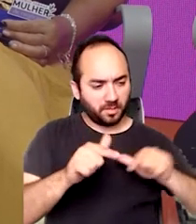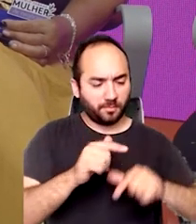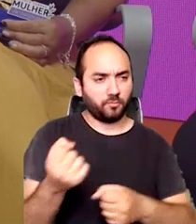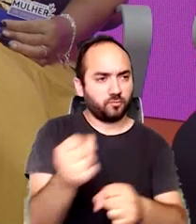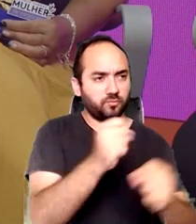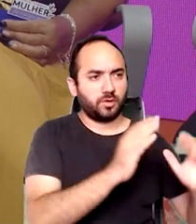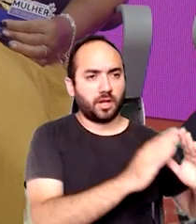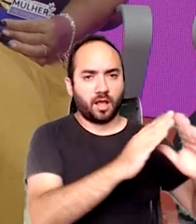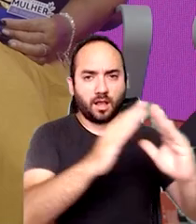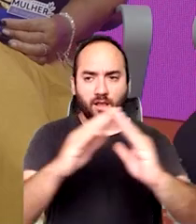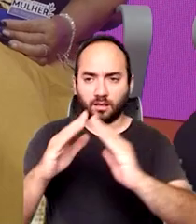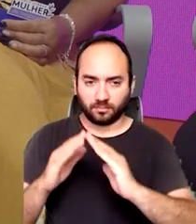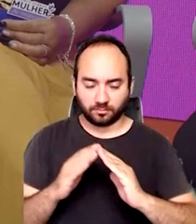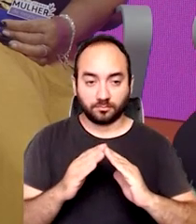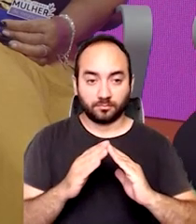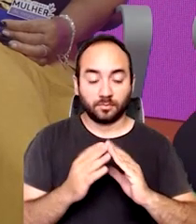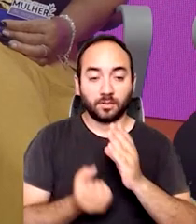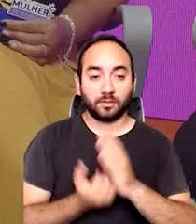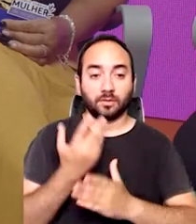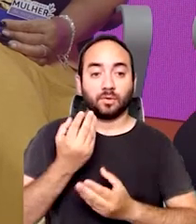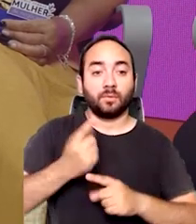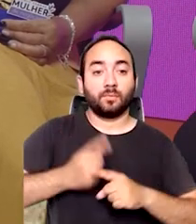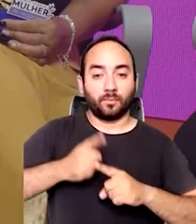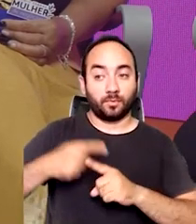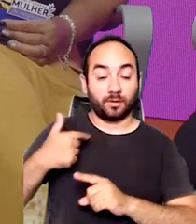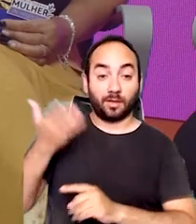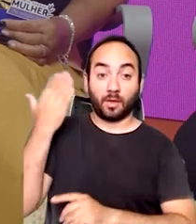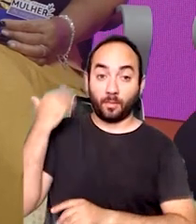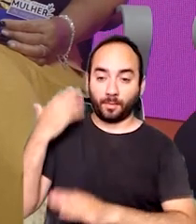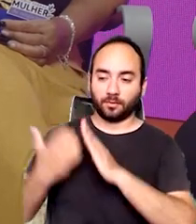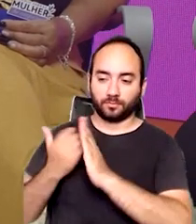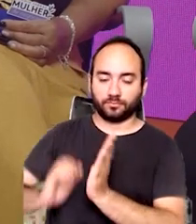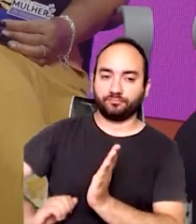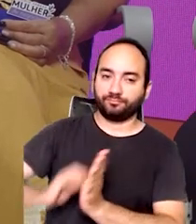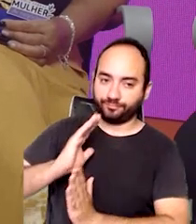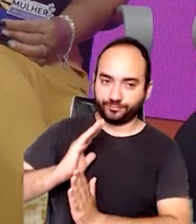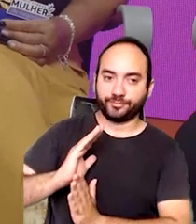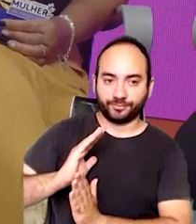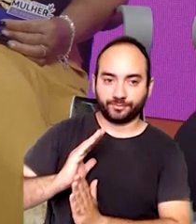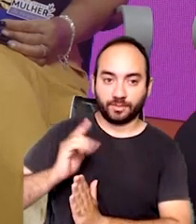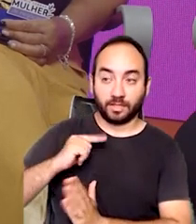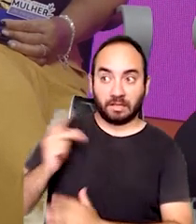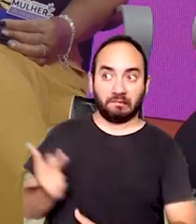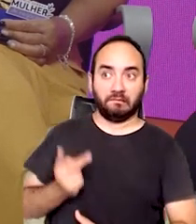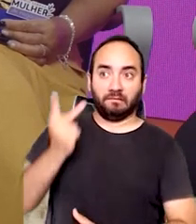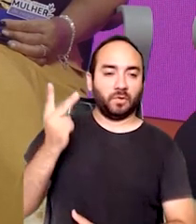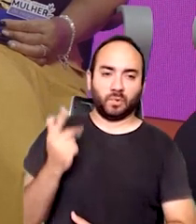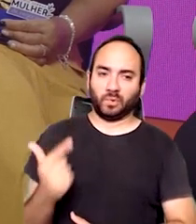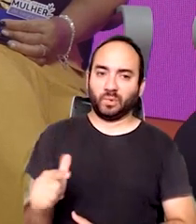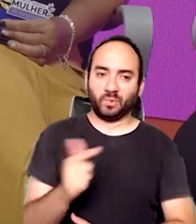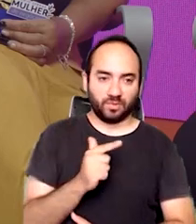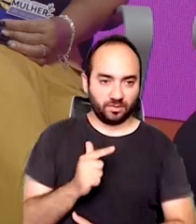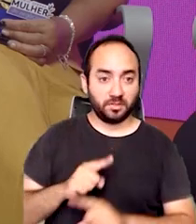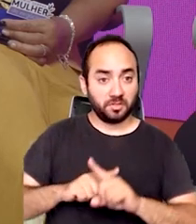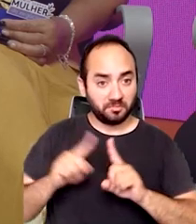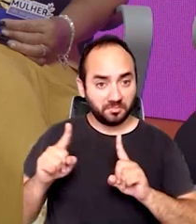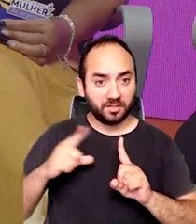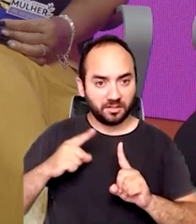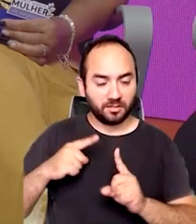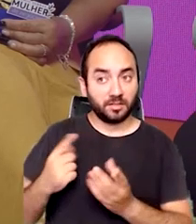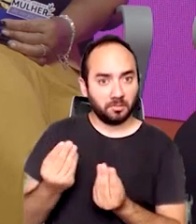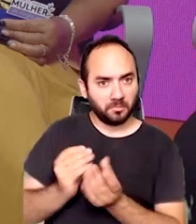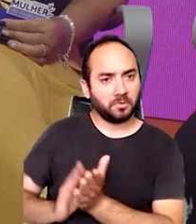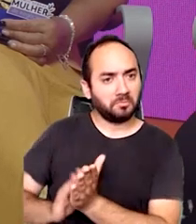né e tudo surgiu por quê quando eu quando eu fui demitida de uma certa empresa né E lá eu não era valorizada porém eu